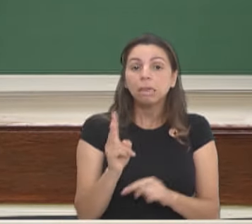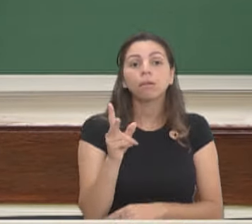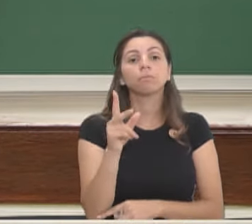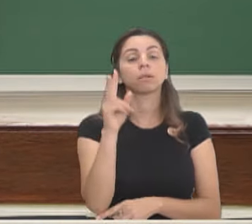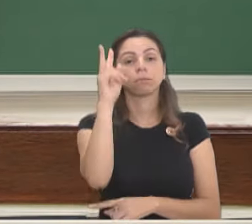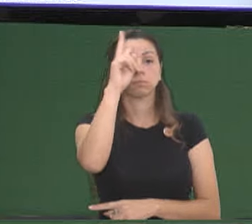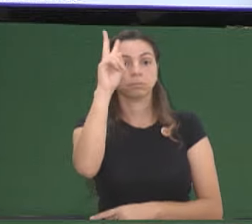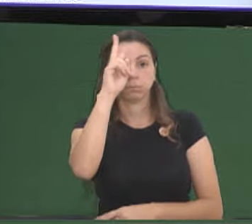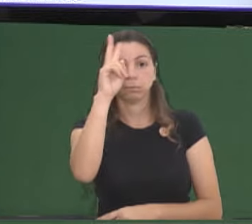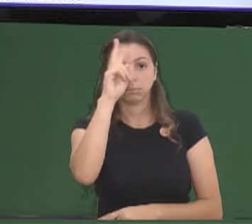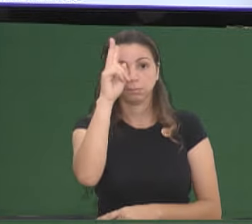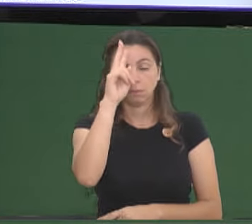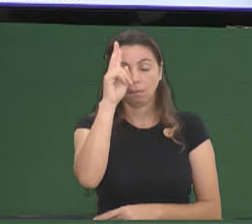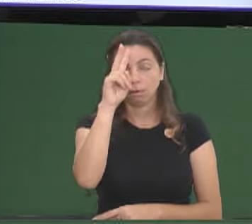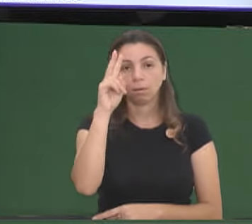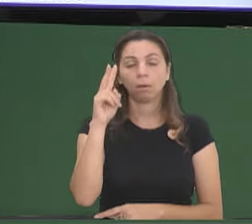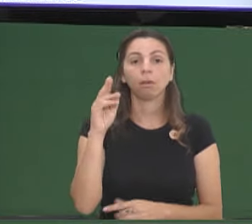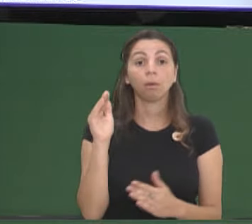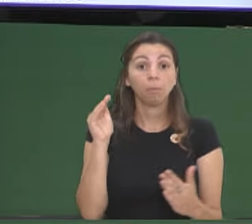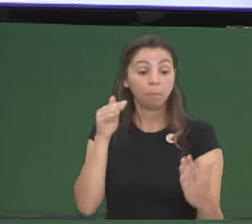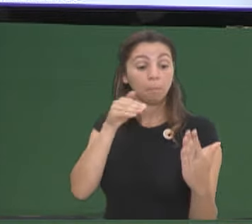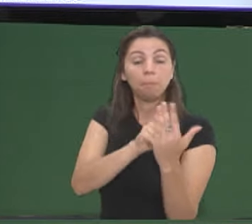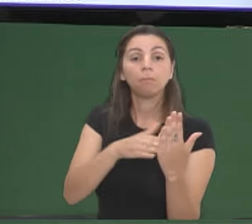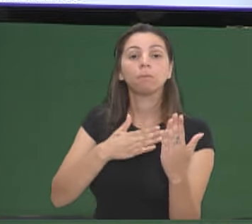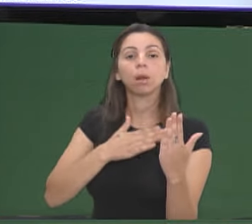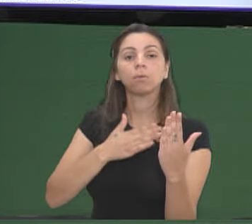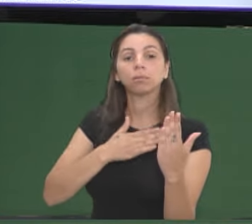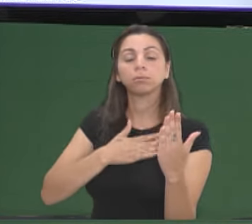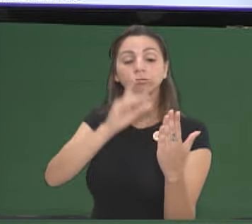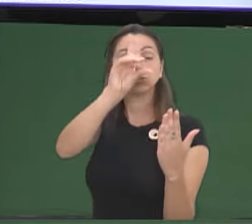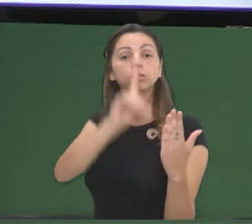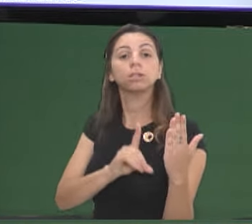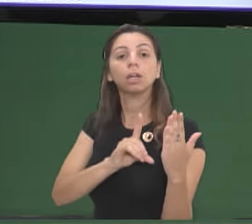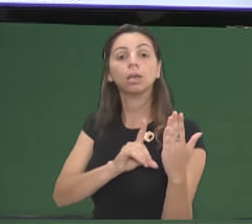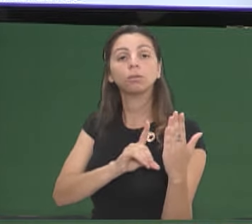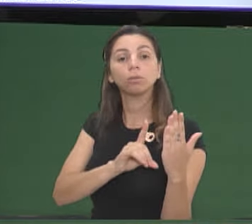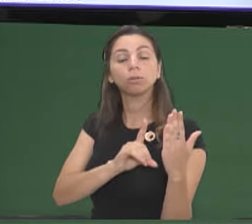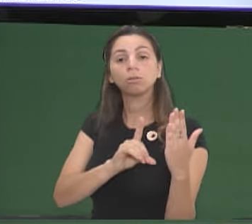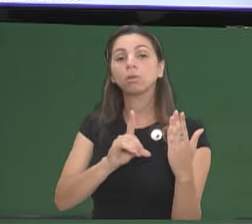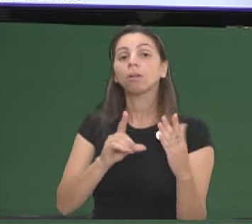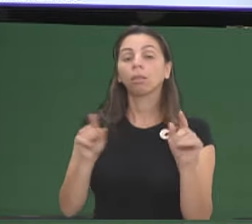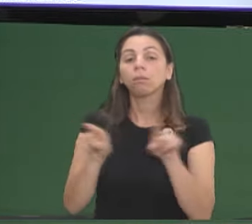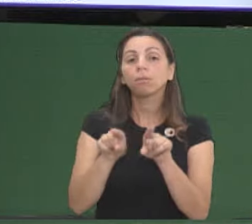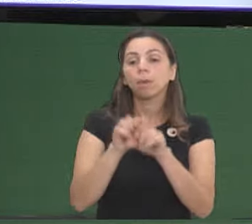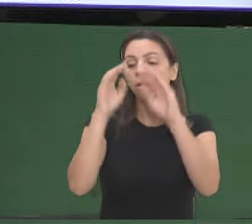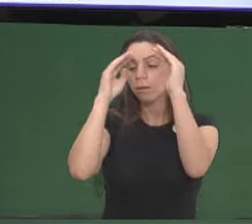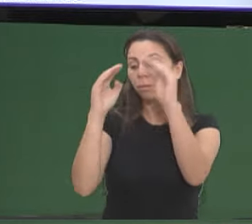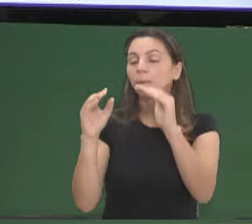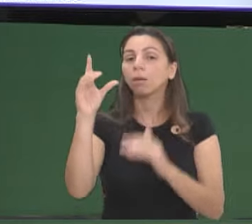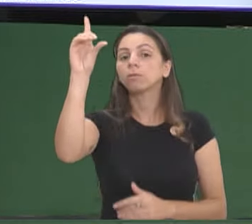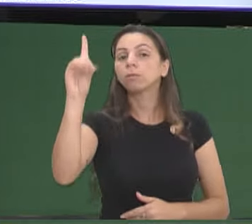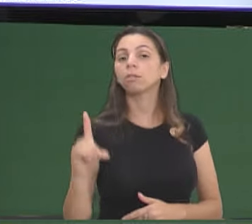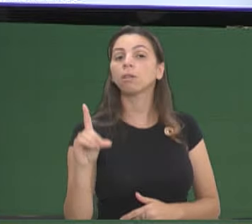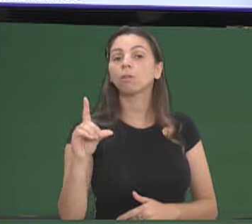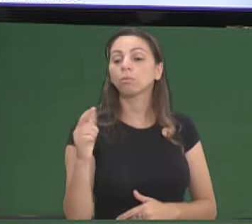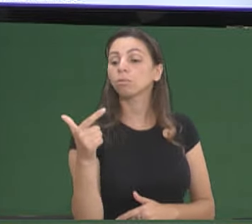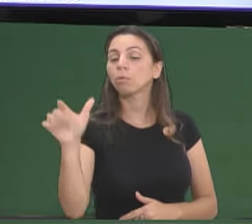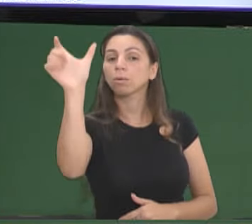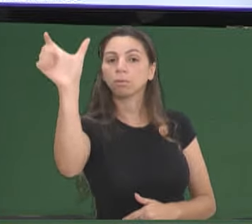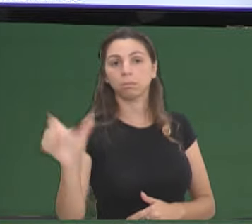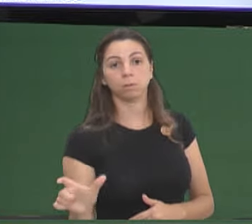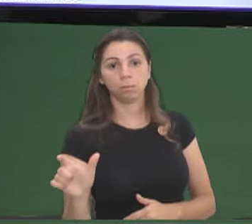limitações, né? Porque o meu limite vai até onde começa o limite do outro, então vai me fazer ser uma pessoa mais sensível, que eu tenha uma sensibilidade maior